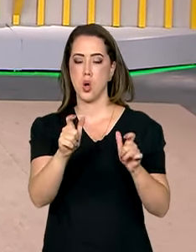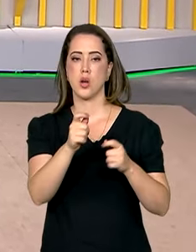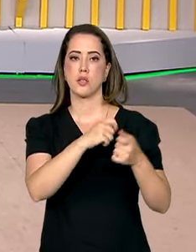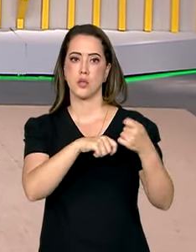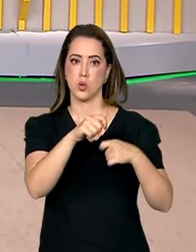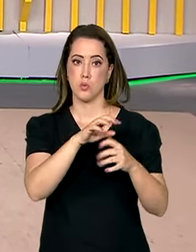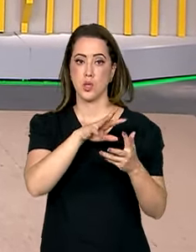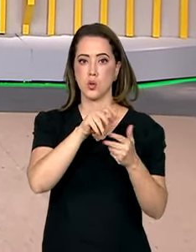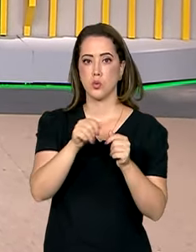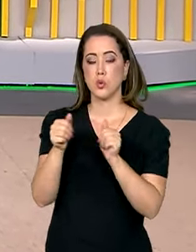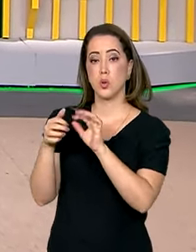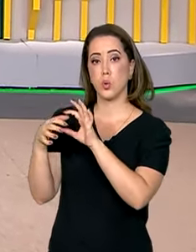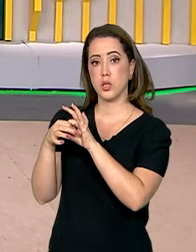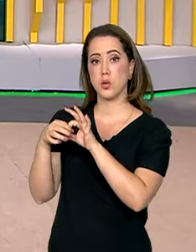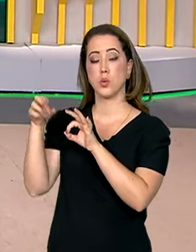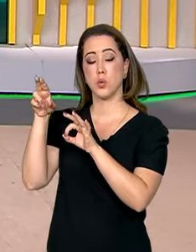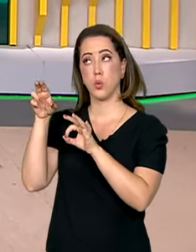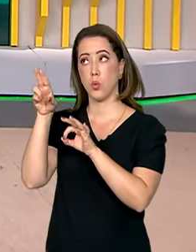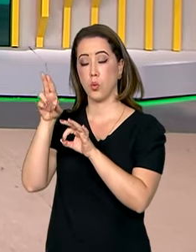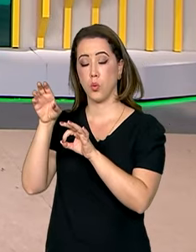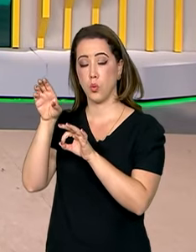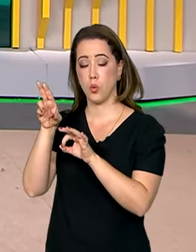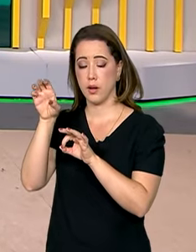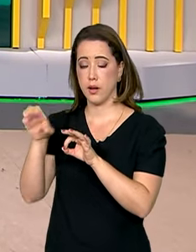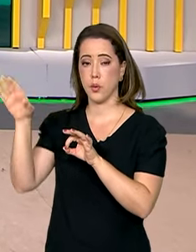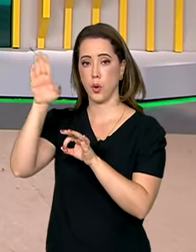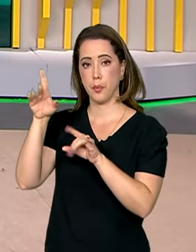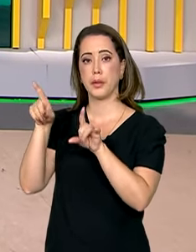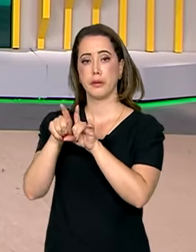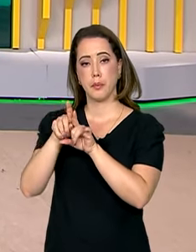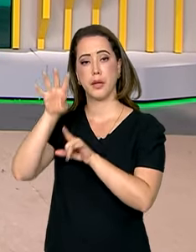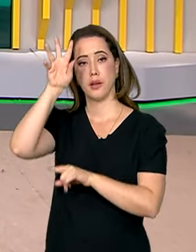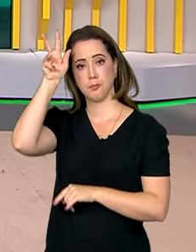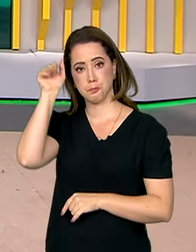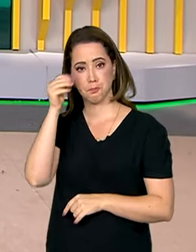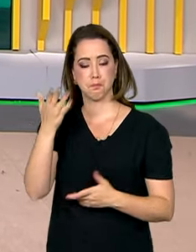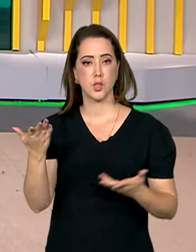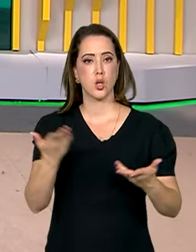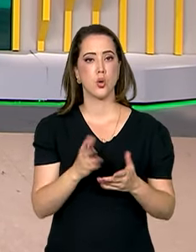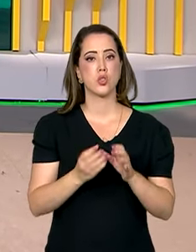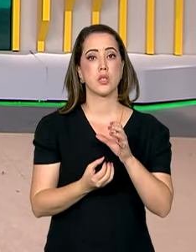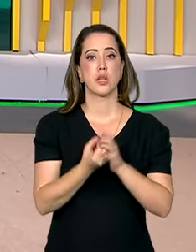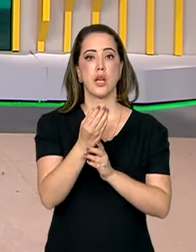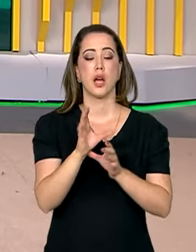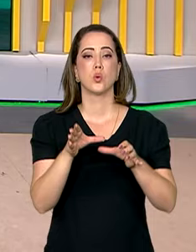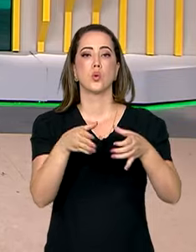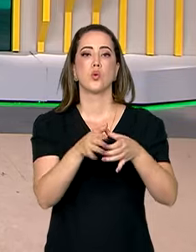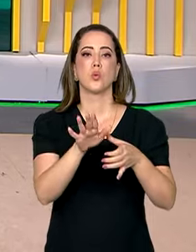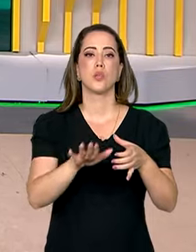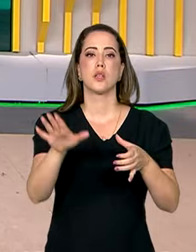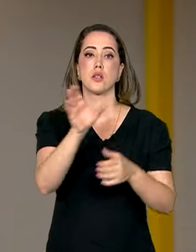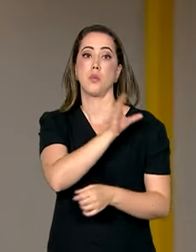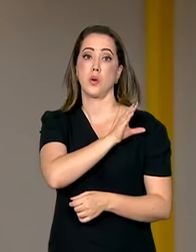a união europeia e a união Africana e hoje foi instalada a comissão nacional para coordenação da presidência brasileira deste